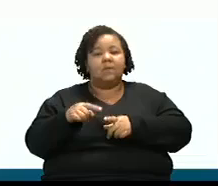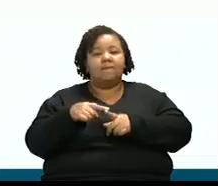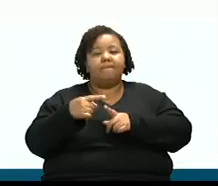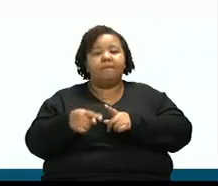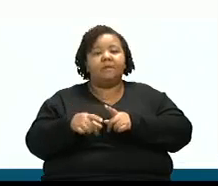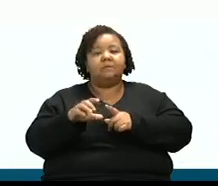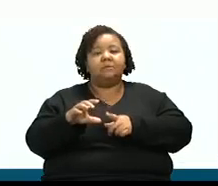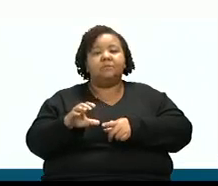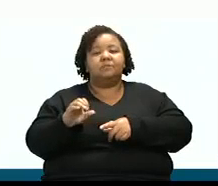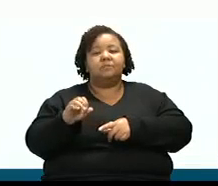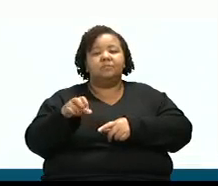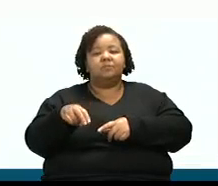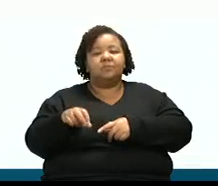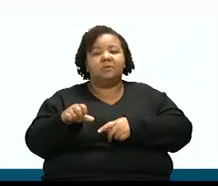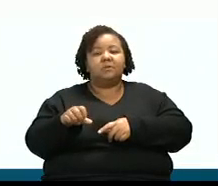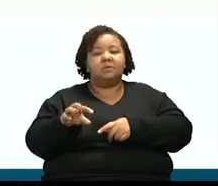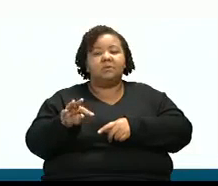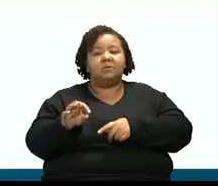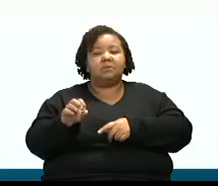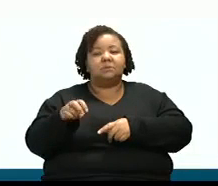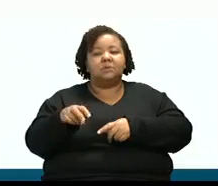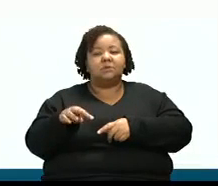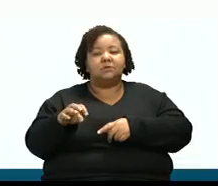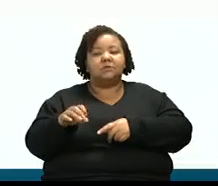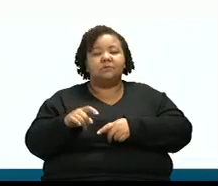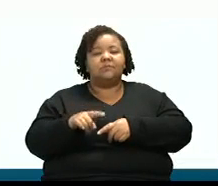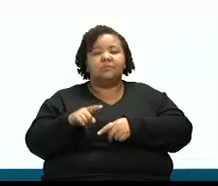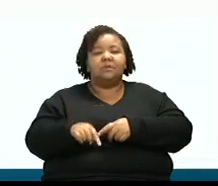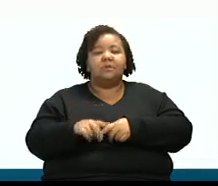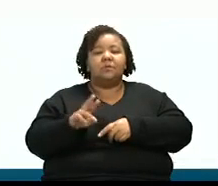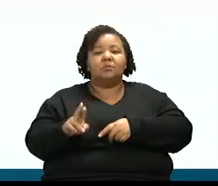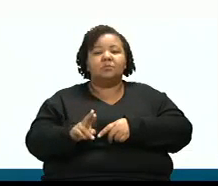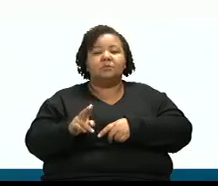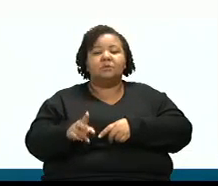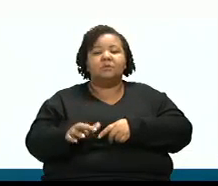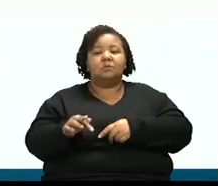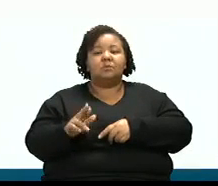uma constante. Mas, nesse caso, eu estou trabalhando com uma